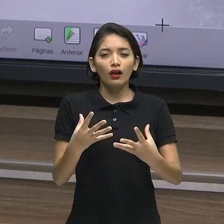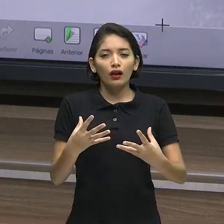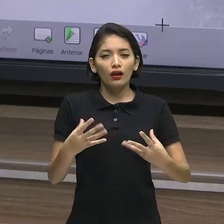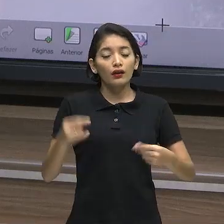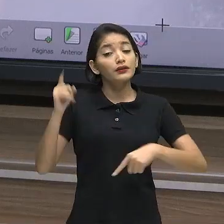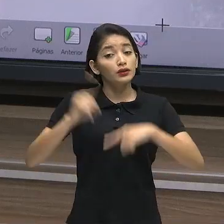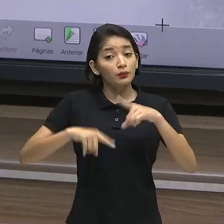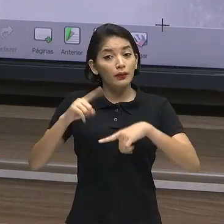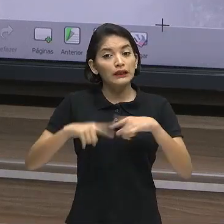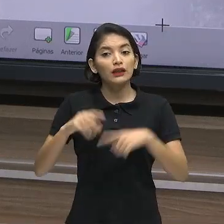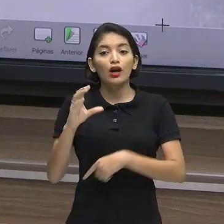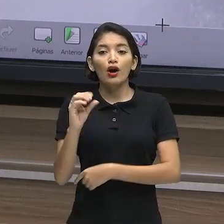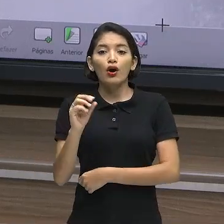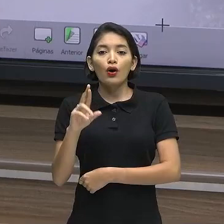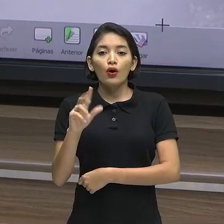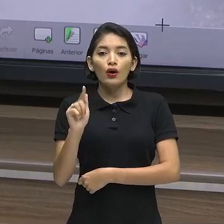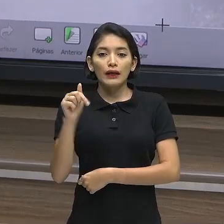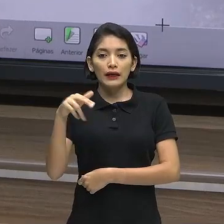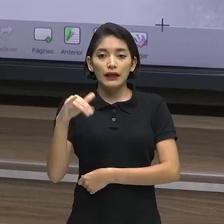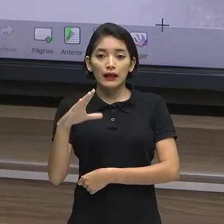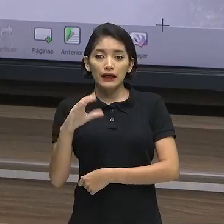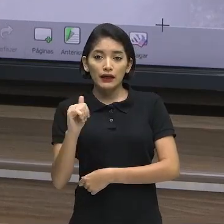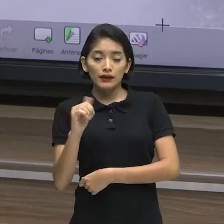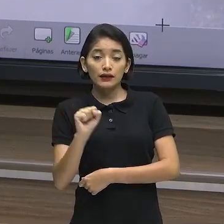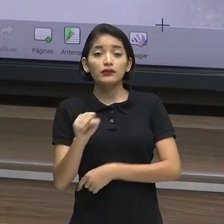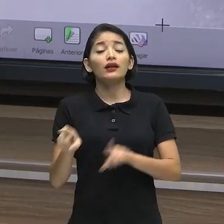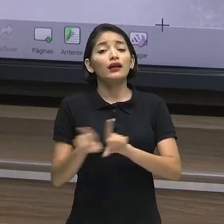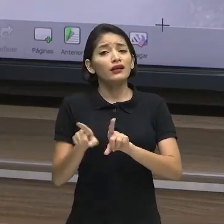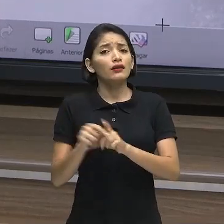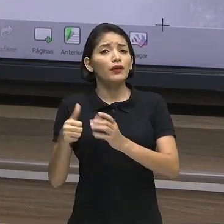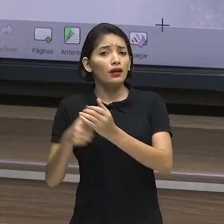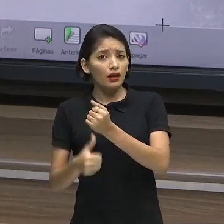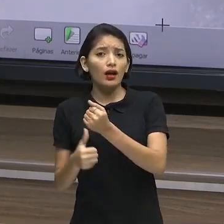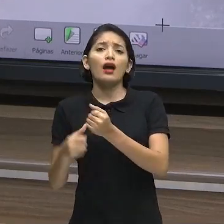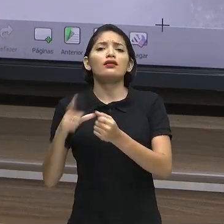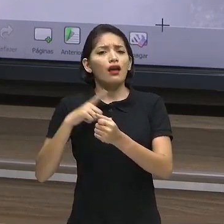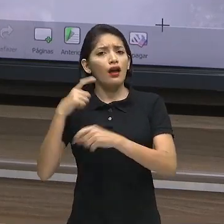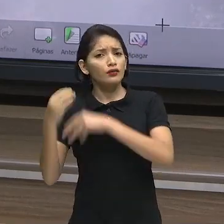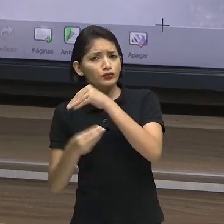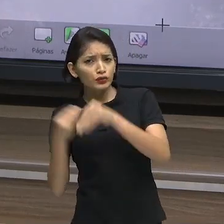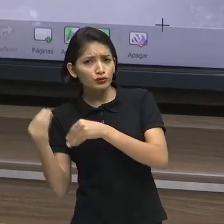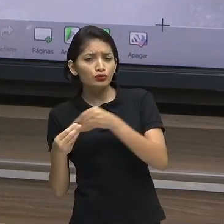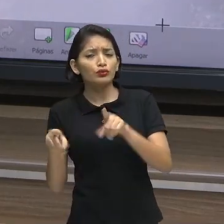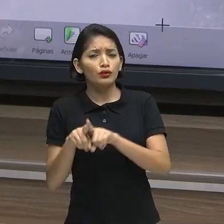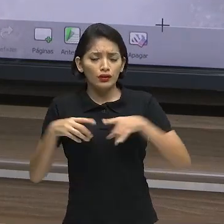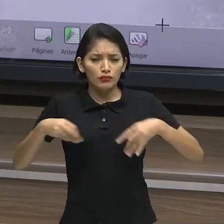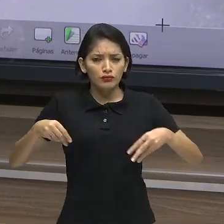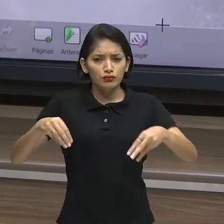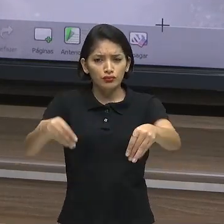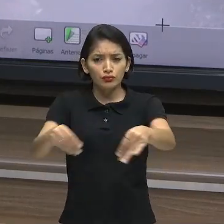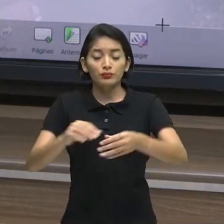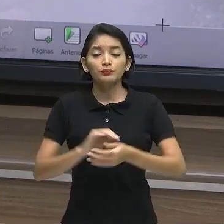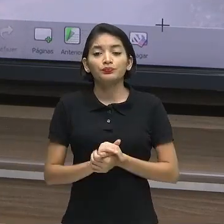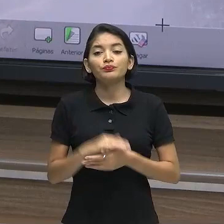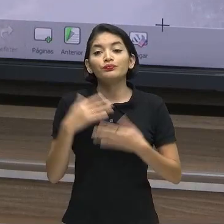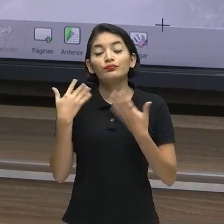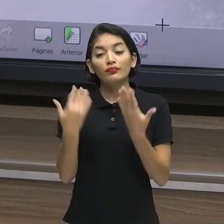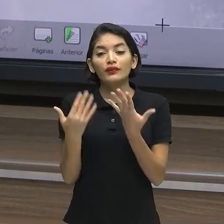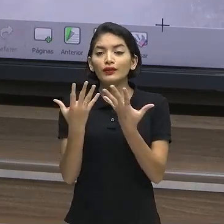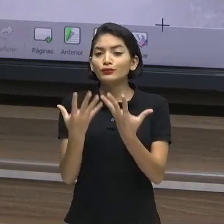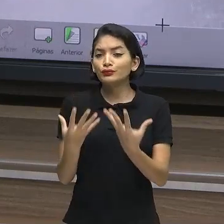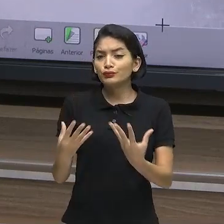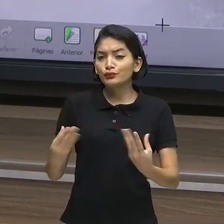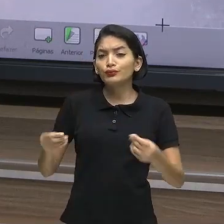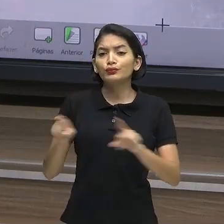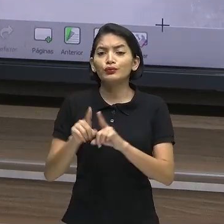orgânicas e aí as suas fezes também fazem parte desse solo fértil, né? Então essa decomposição, a ação das minhocas,